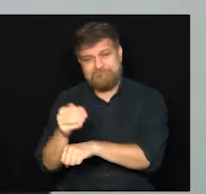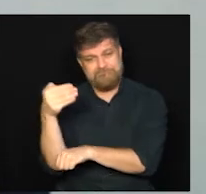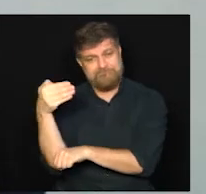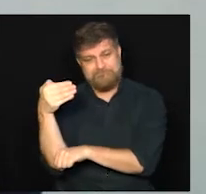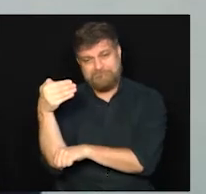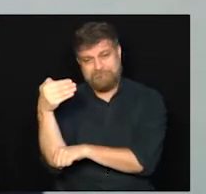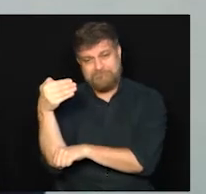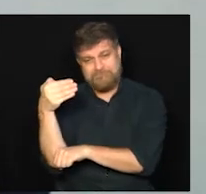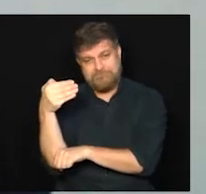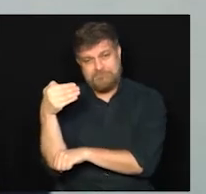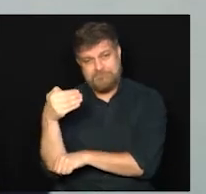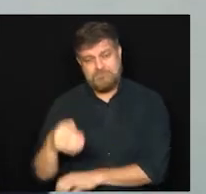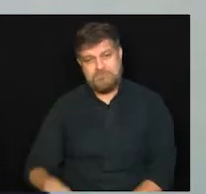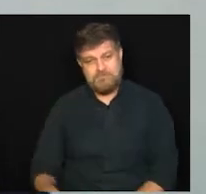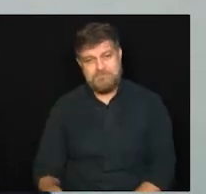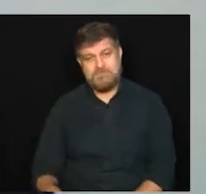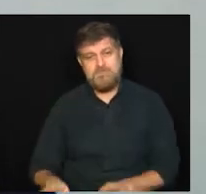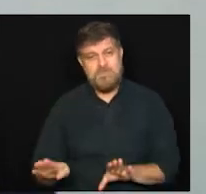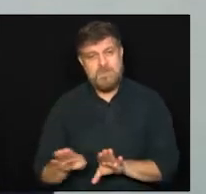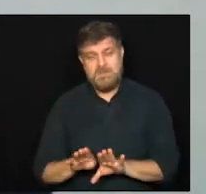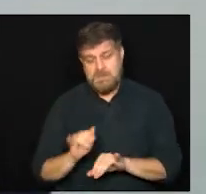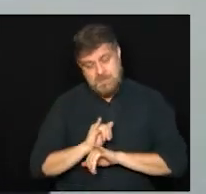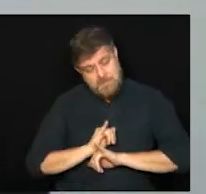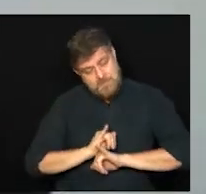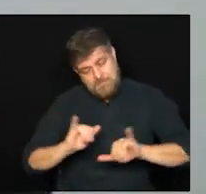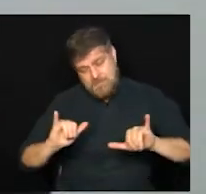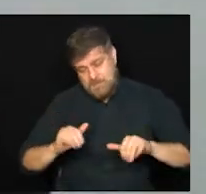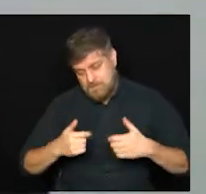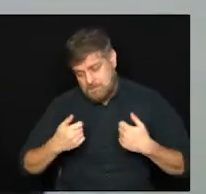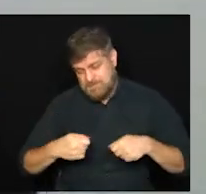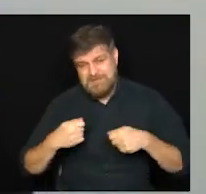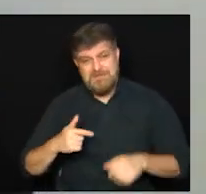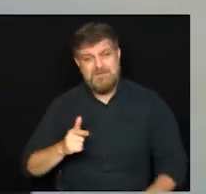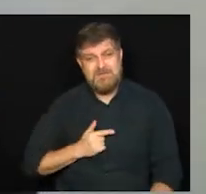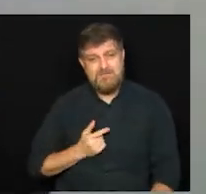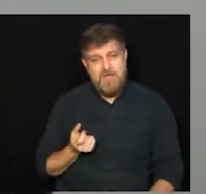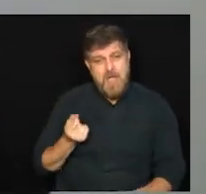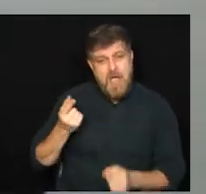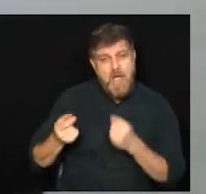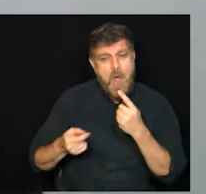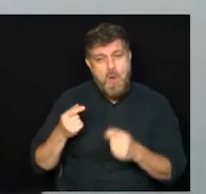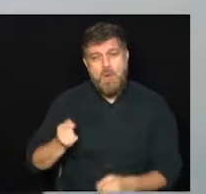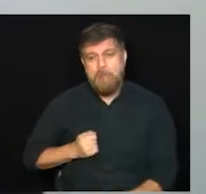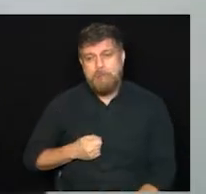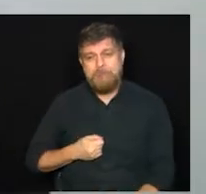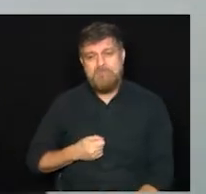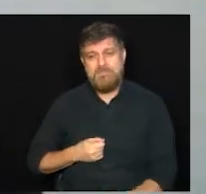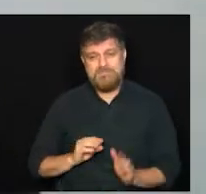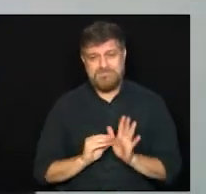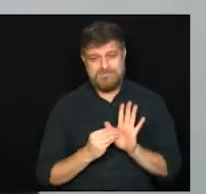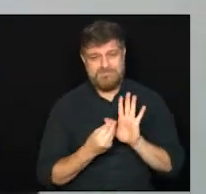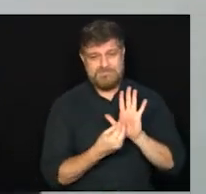fizeram. Preciso dizer também que muitos acabaram parando de pagar a Sanasa.